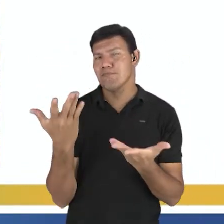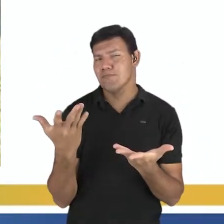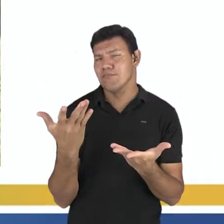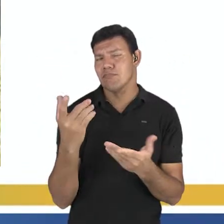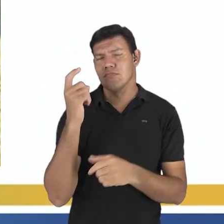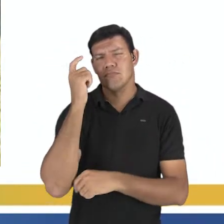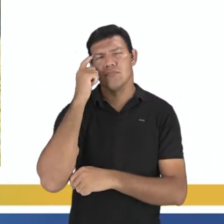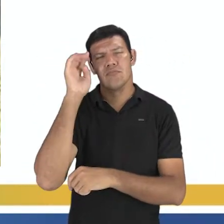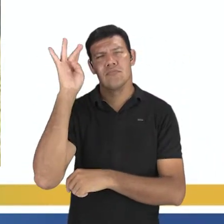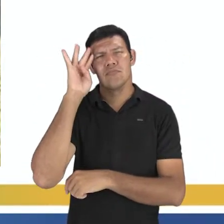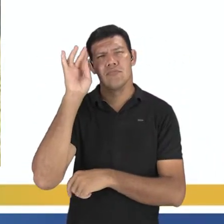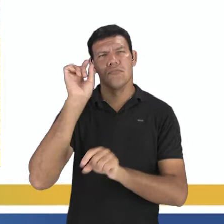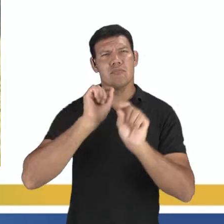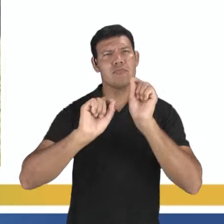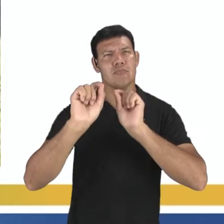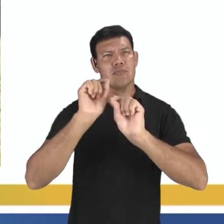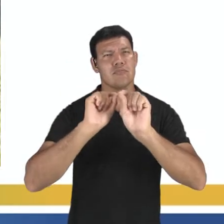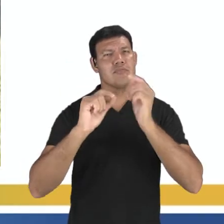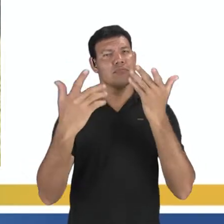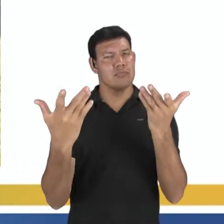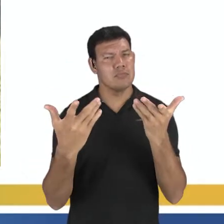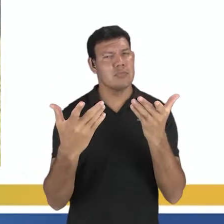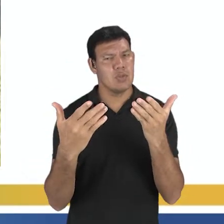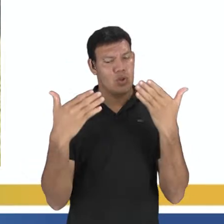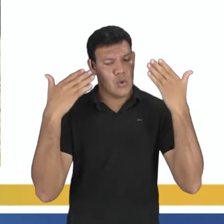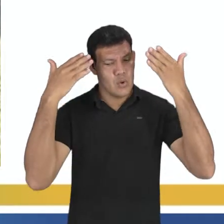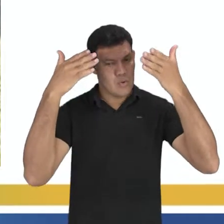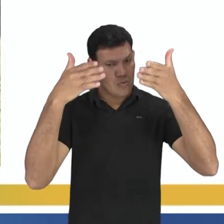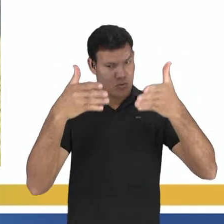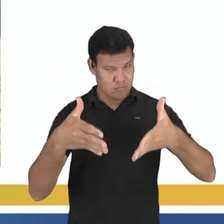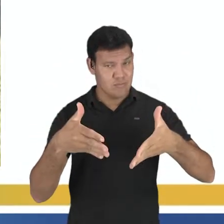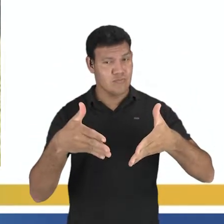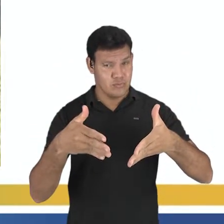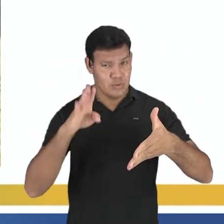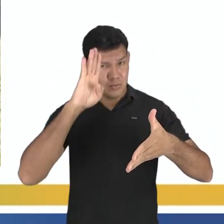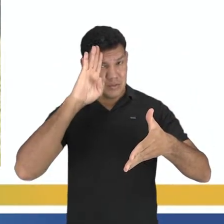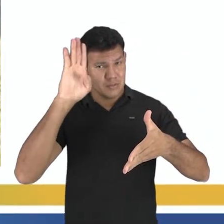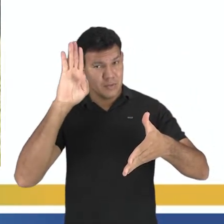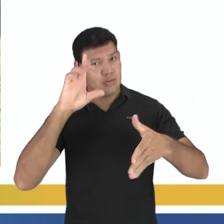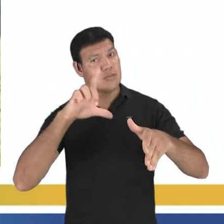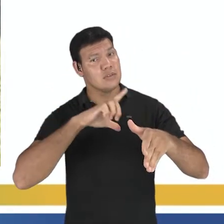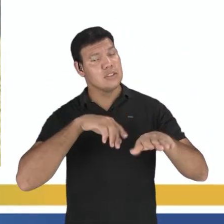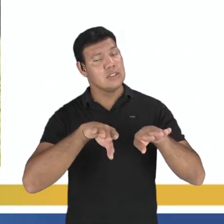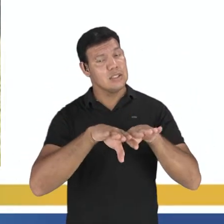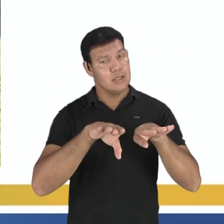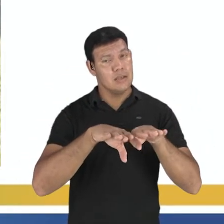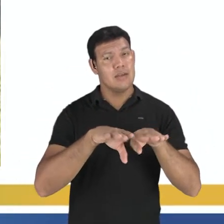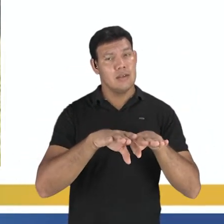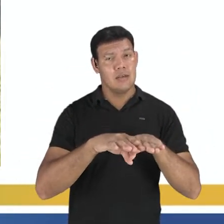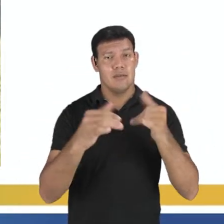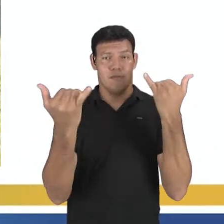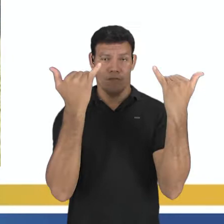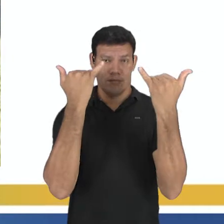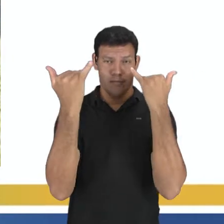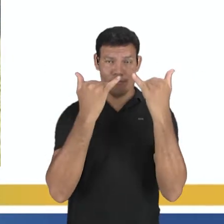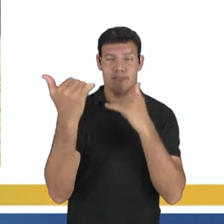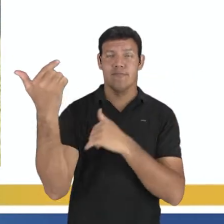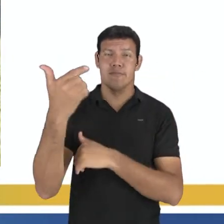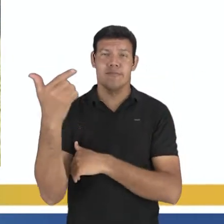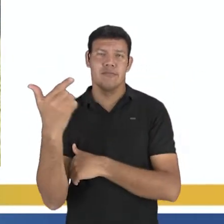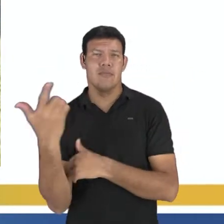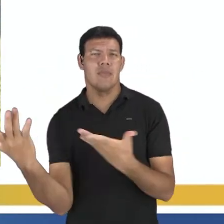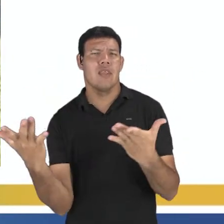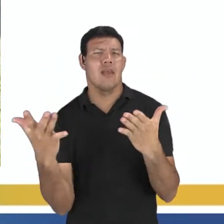só. O que é que nós estamos vendo aí como ideias secundárias? Nós estamos vendo aí o sentimento de